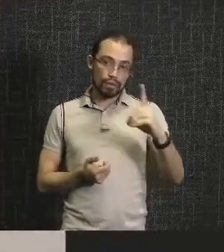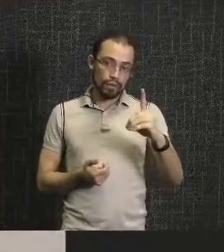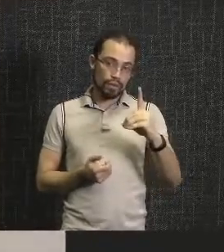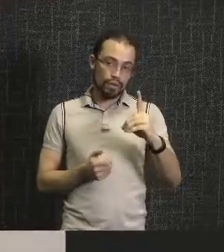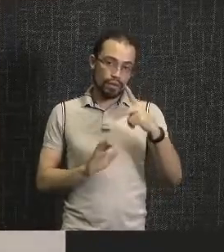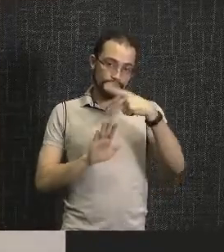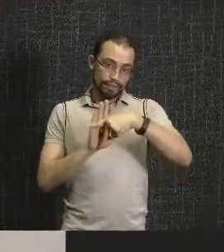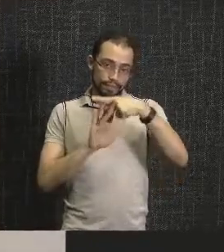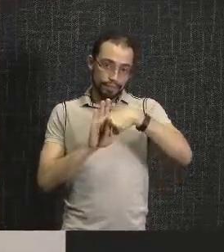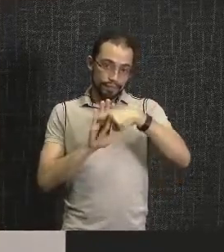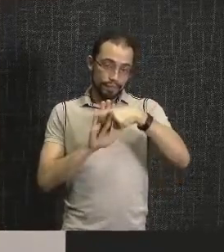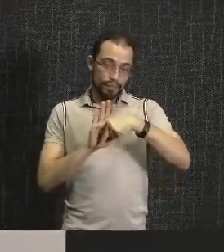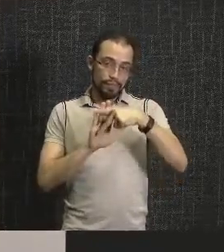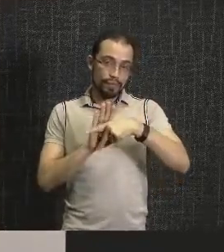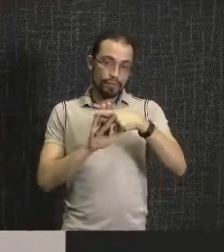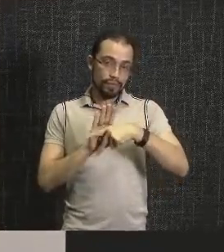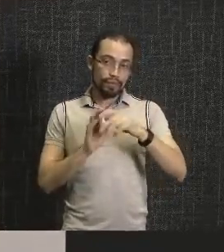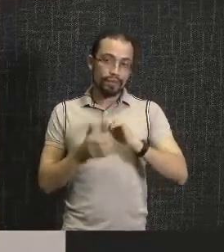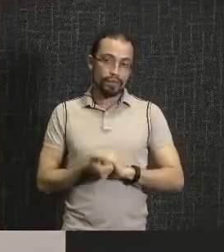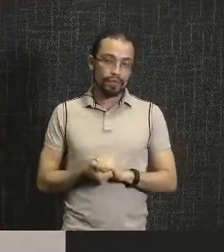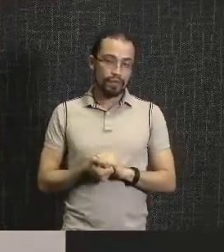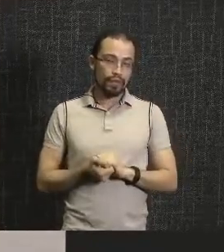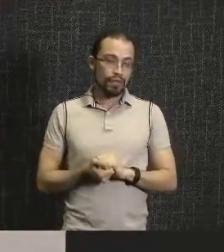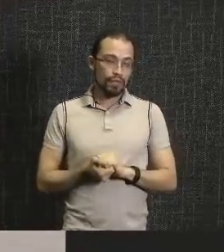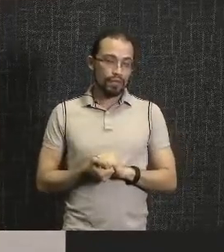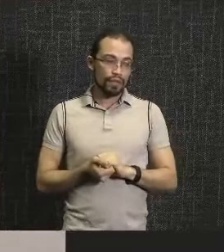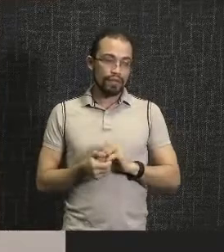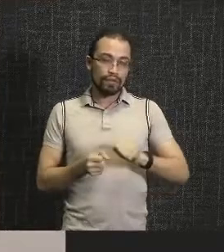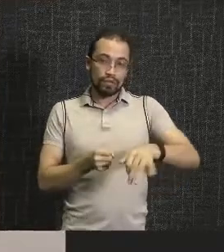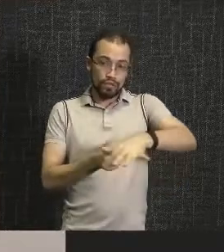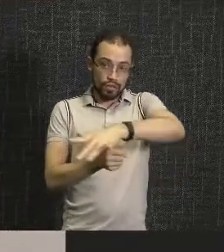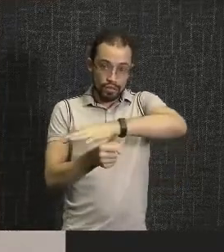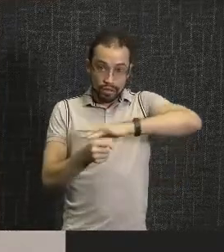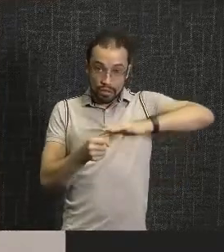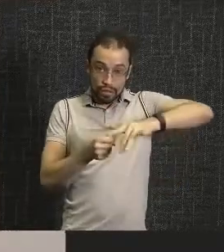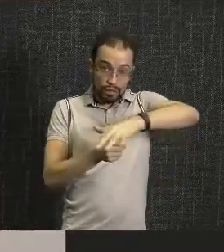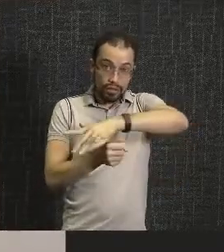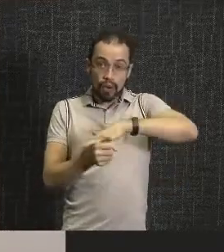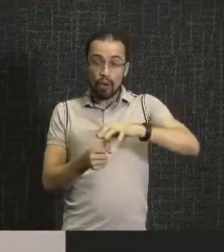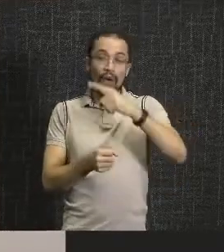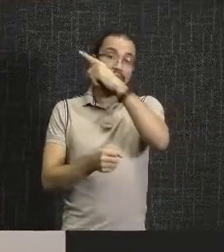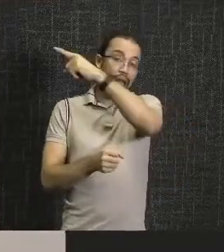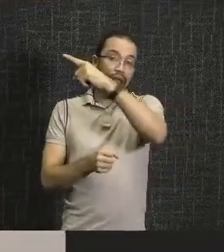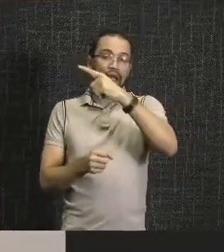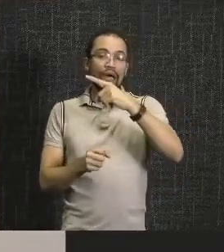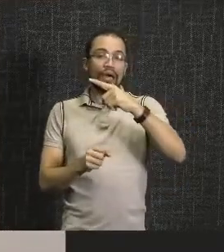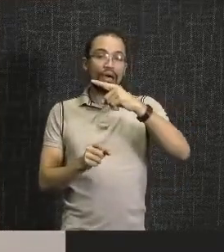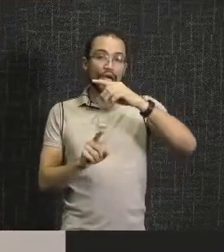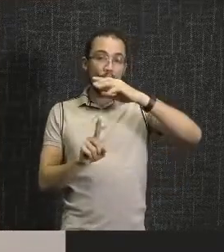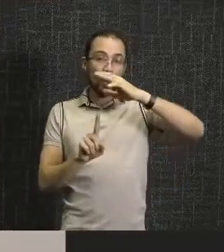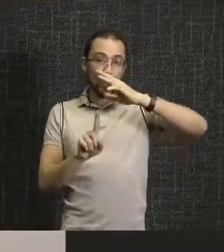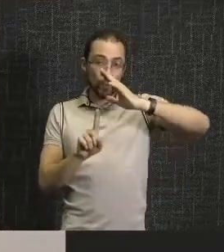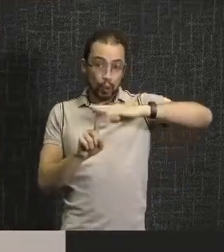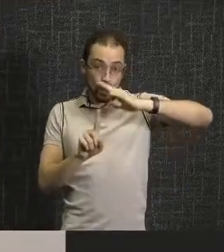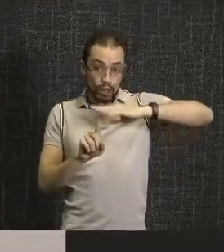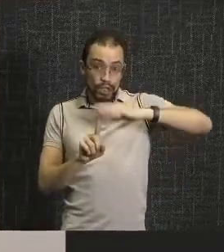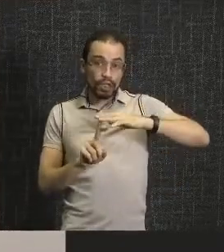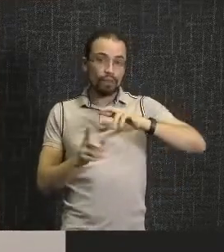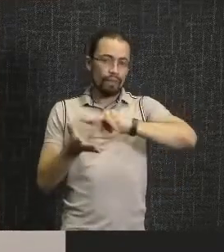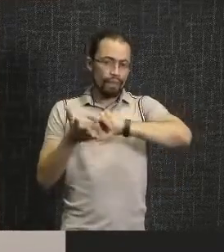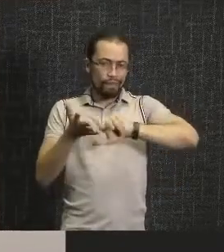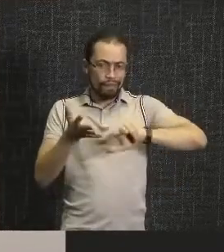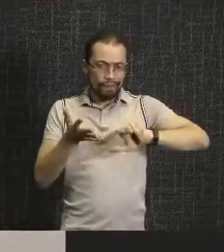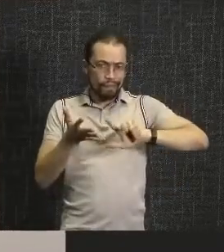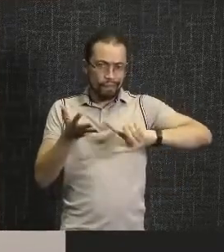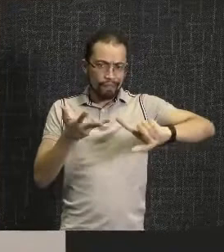extensão técnica industrial em Curitiba, para várias empresas de pequeno porte de